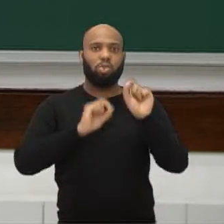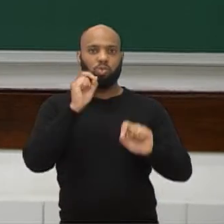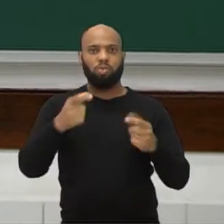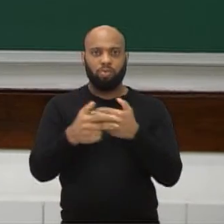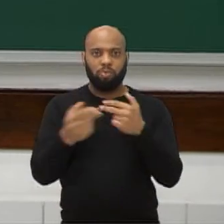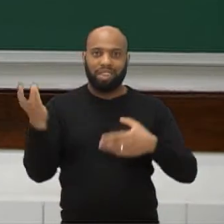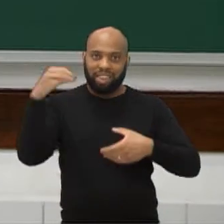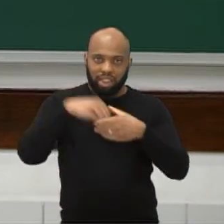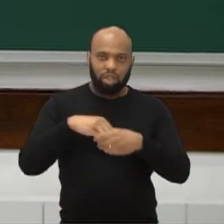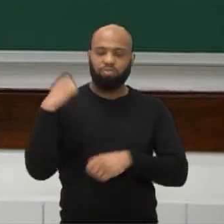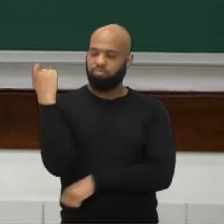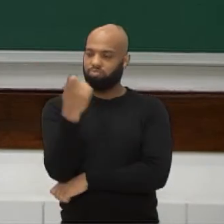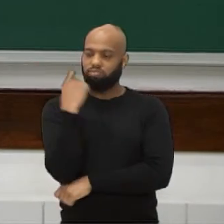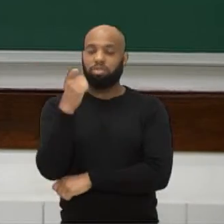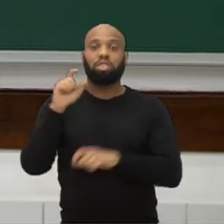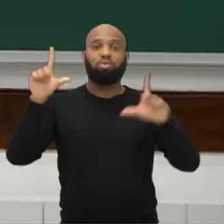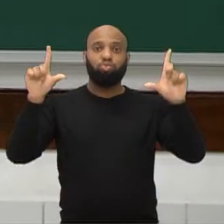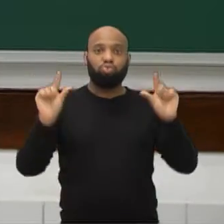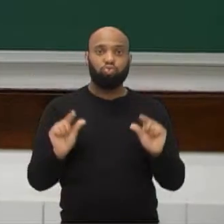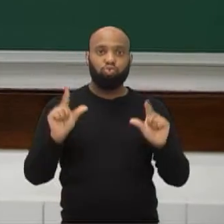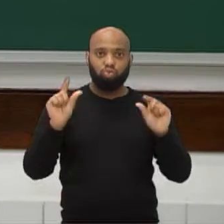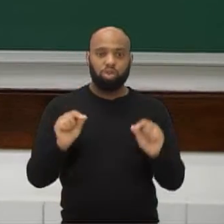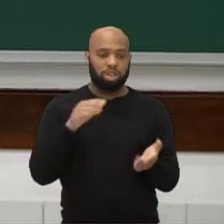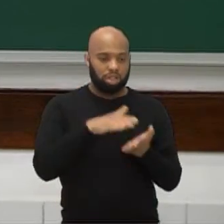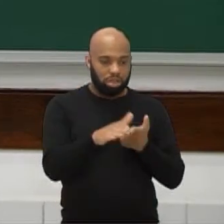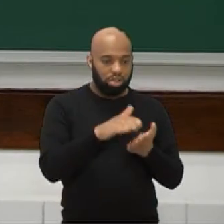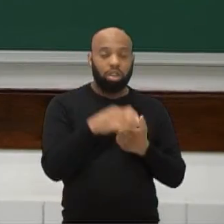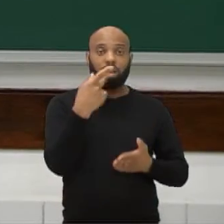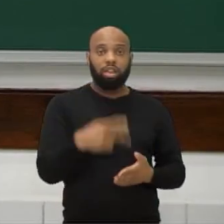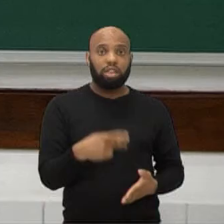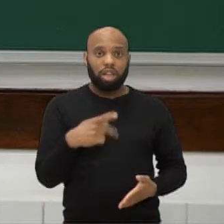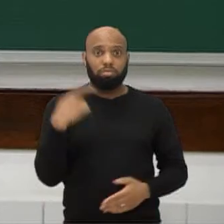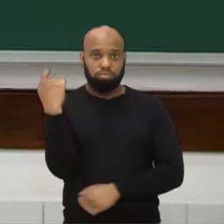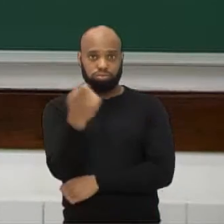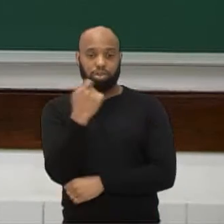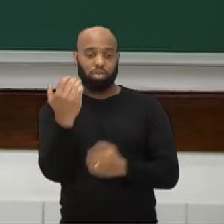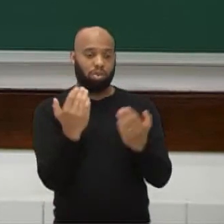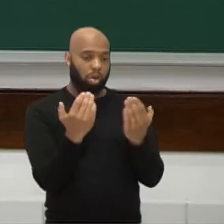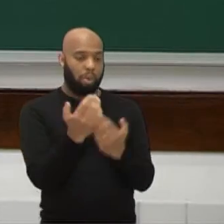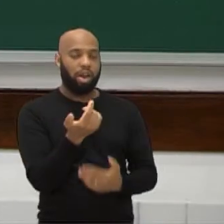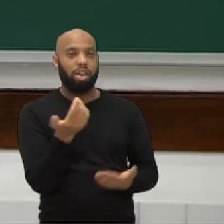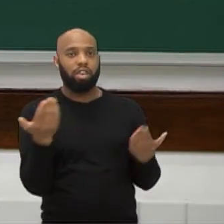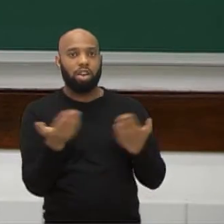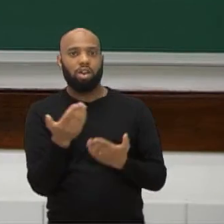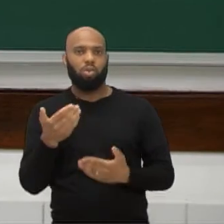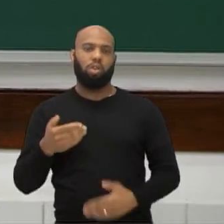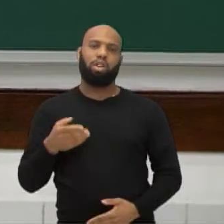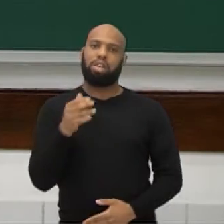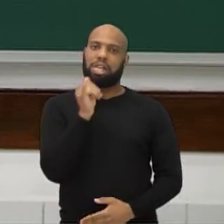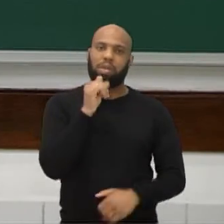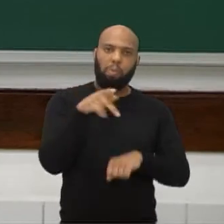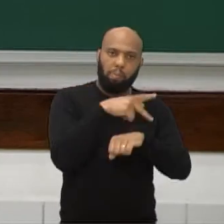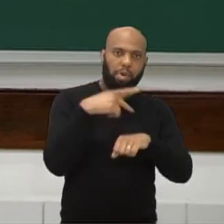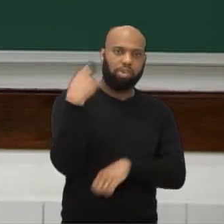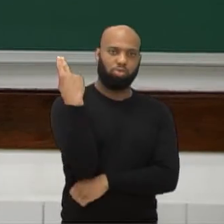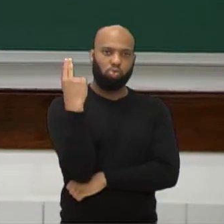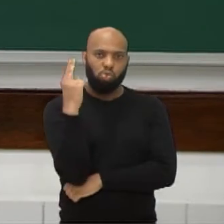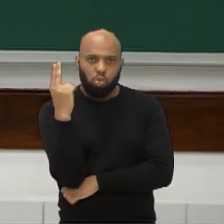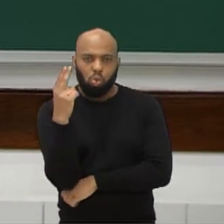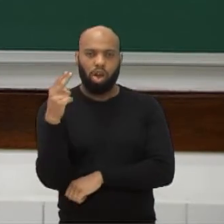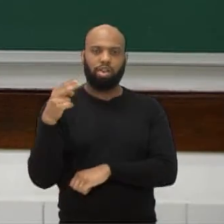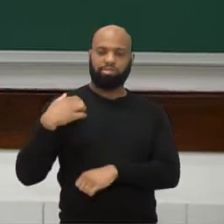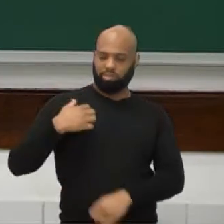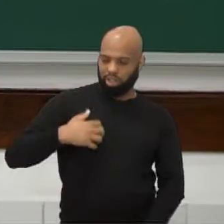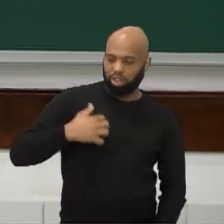seja, diminuindo o custo do produto interno gaúcho, comparando agora com o uruguaio, argentino, enfim, com o